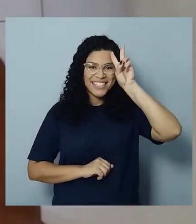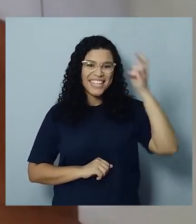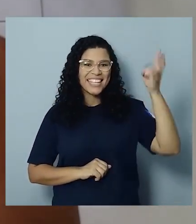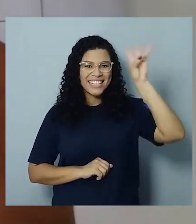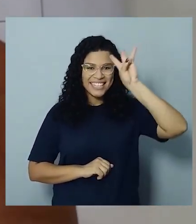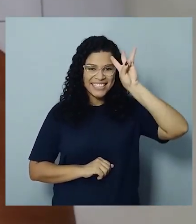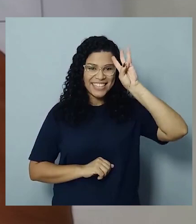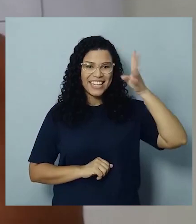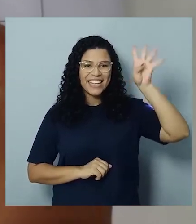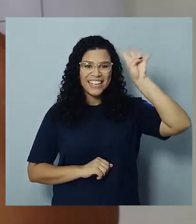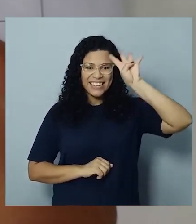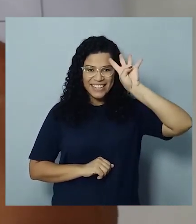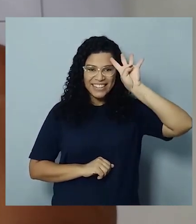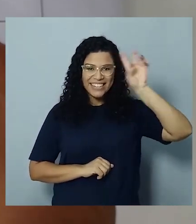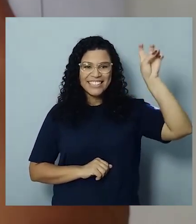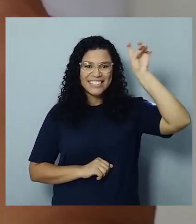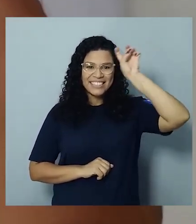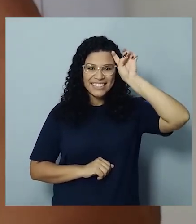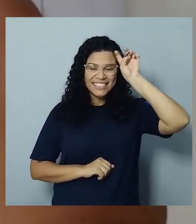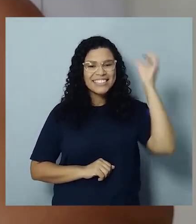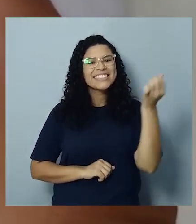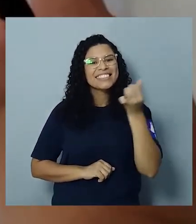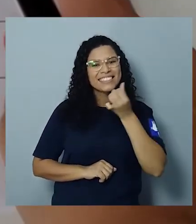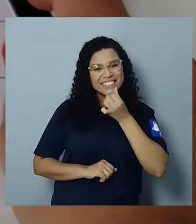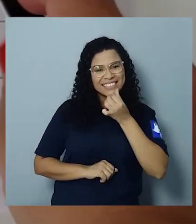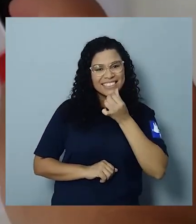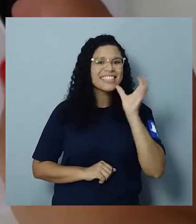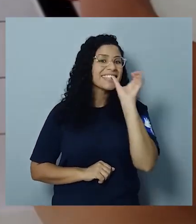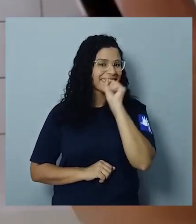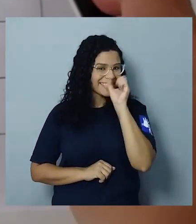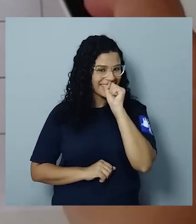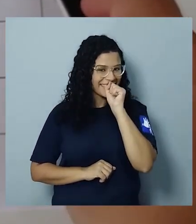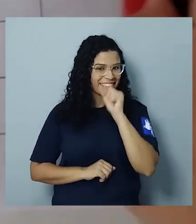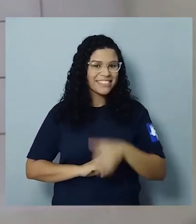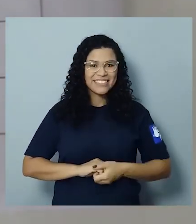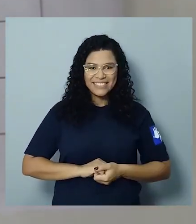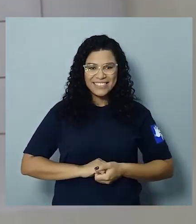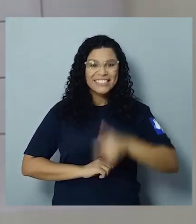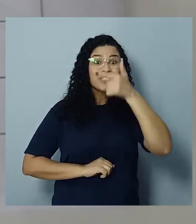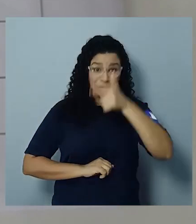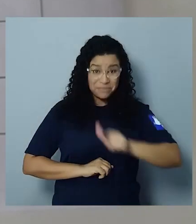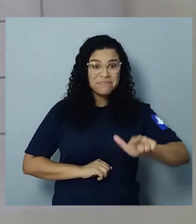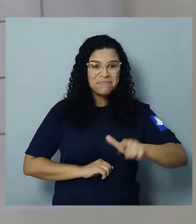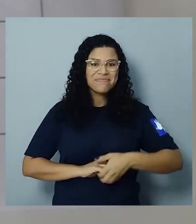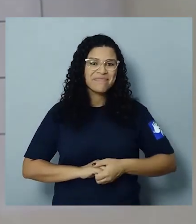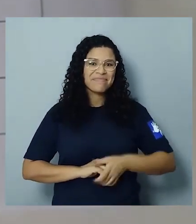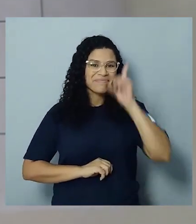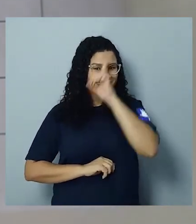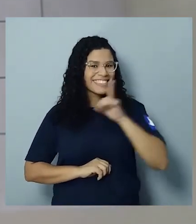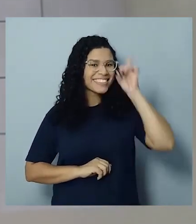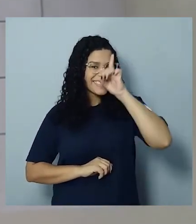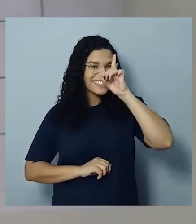segunda terça quarta quinta sexta e sábado vamos mais uma